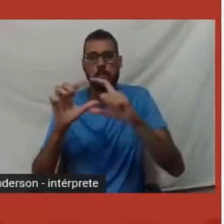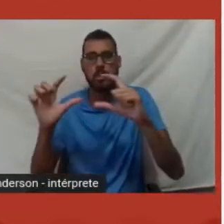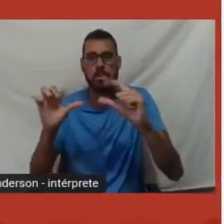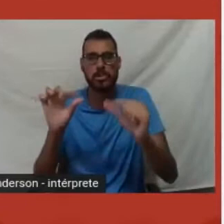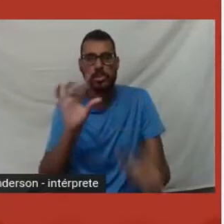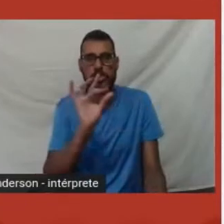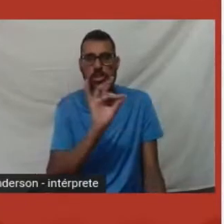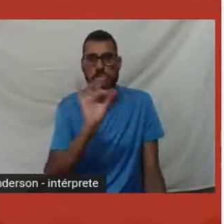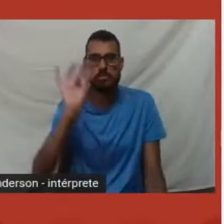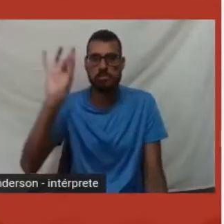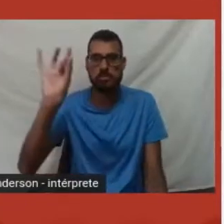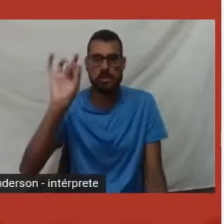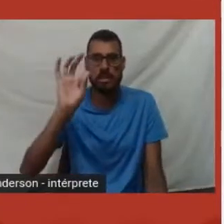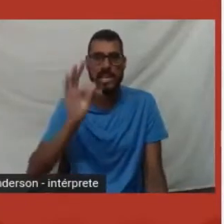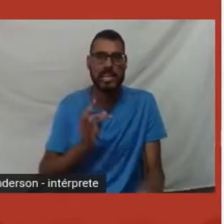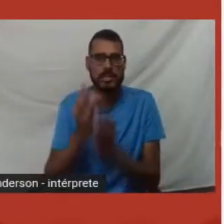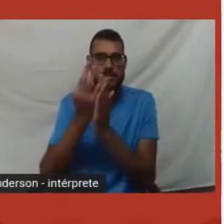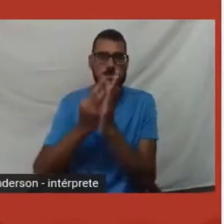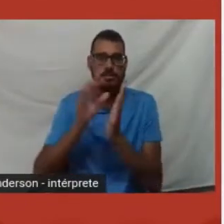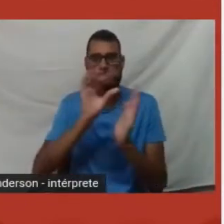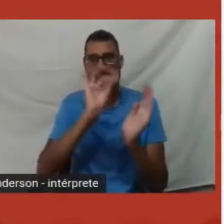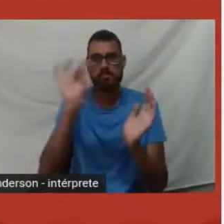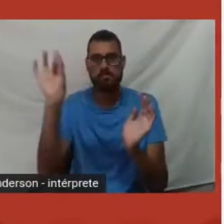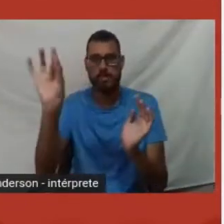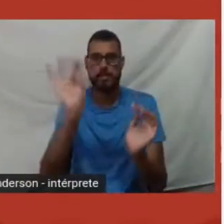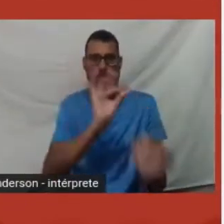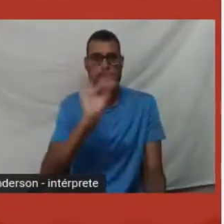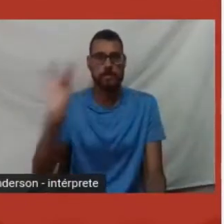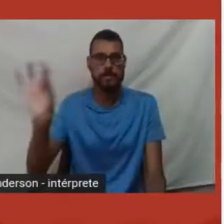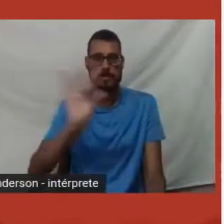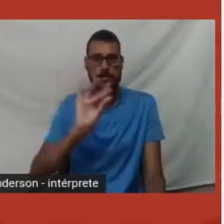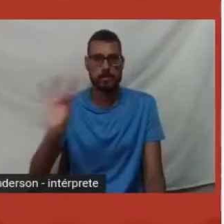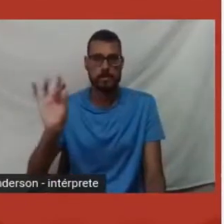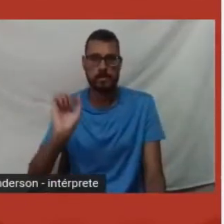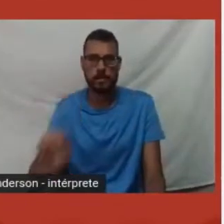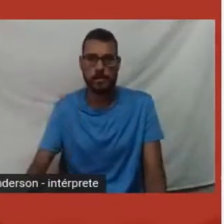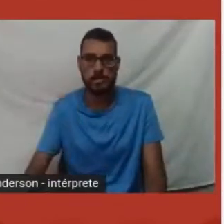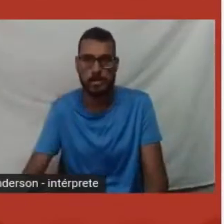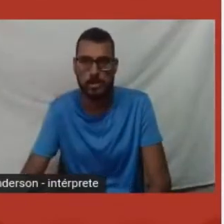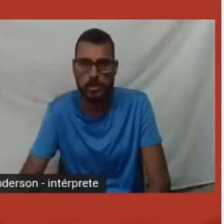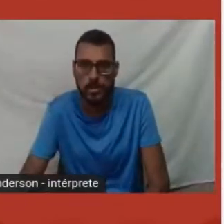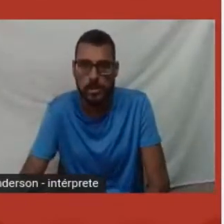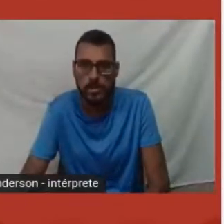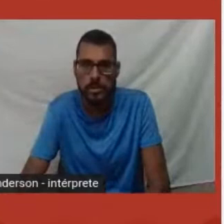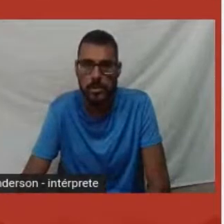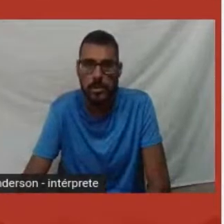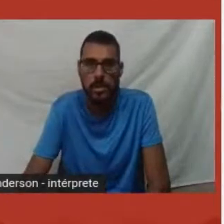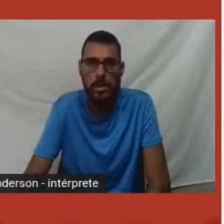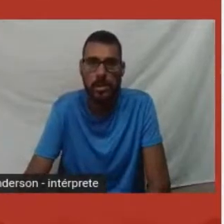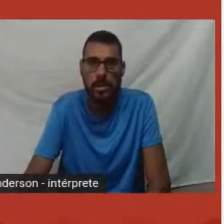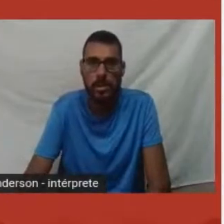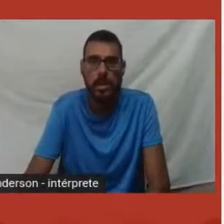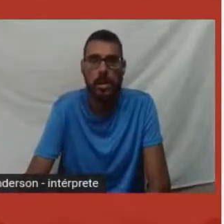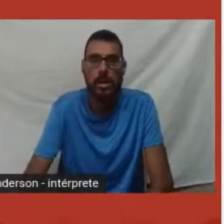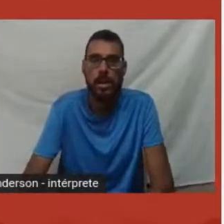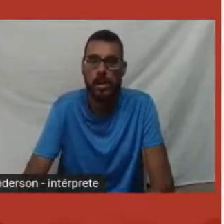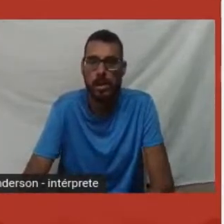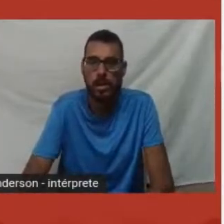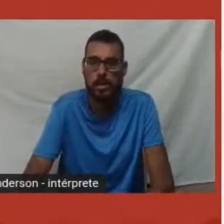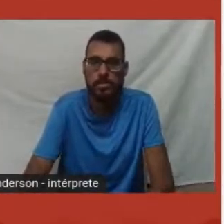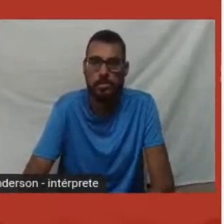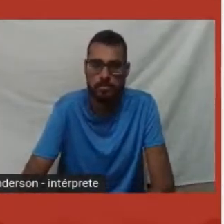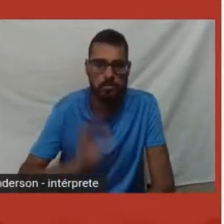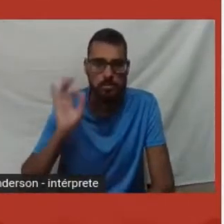pequeno texto, certo? Essa é a ideia. Isso, olha lá, fizeram um teste, né? Tá